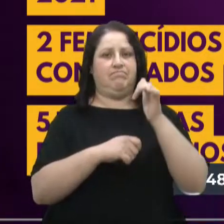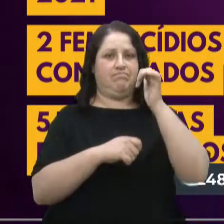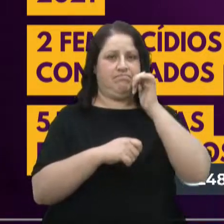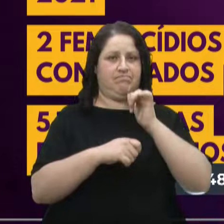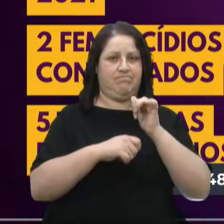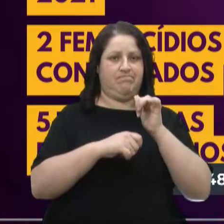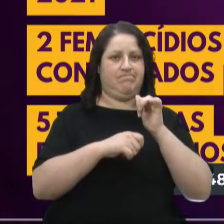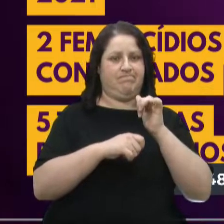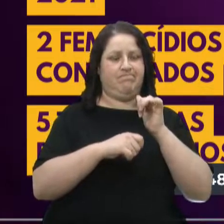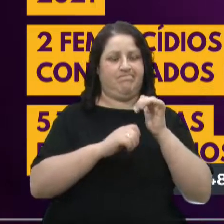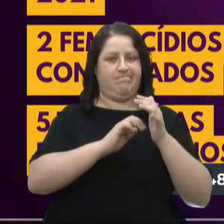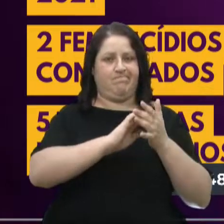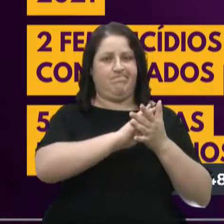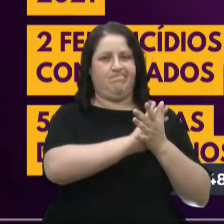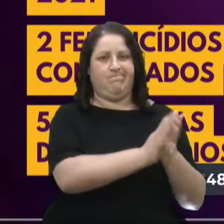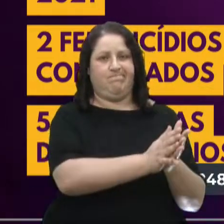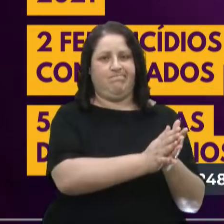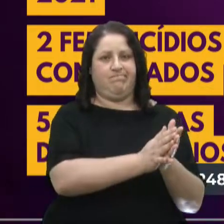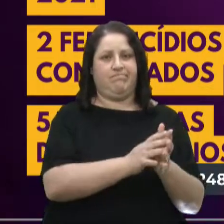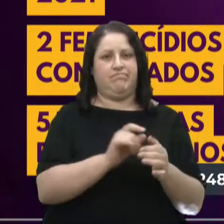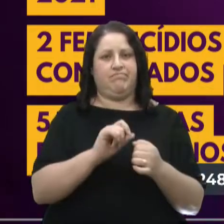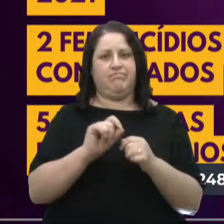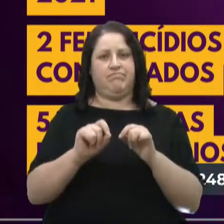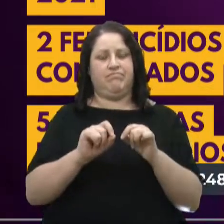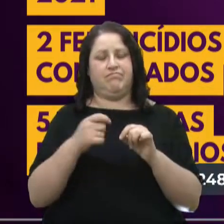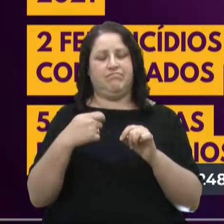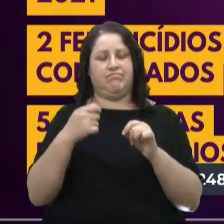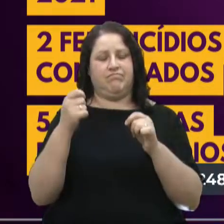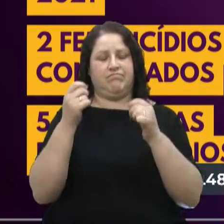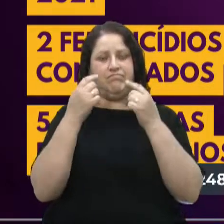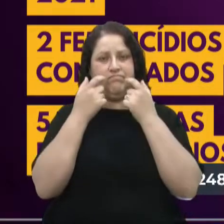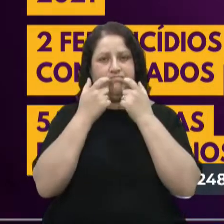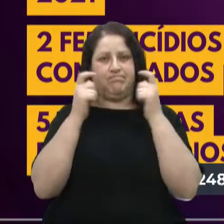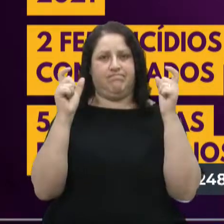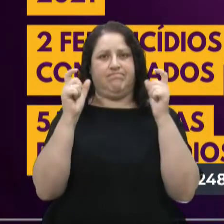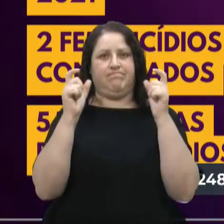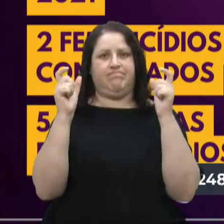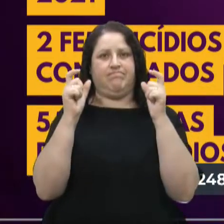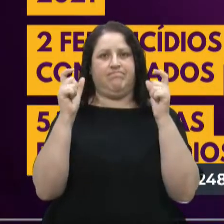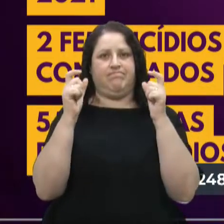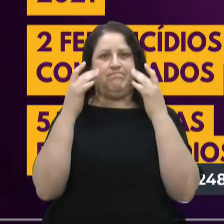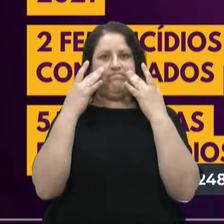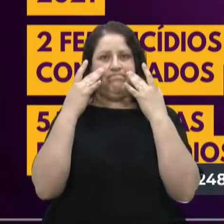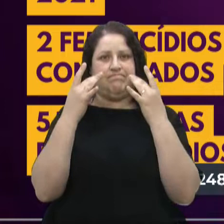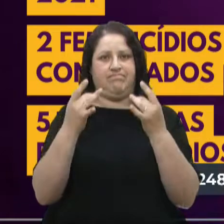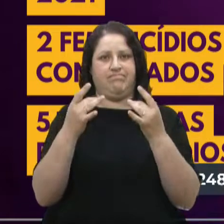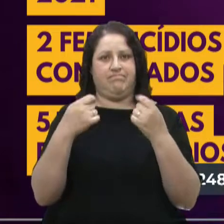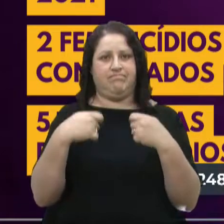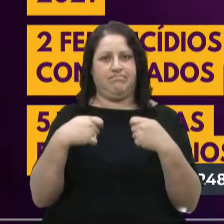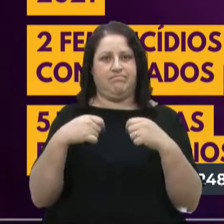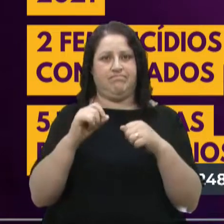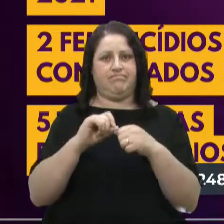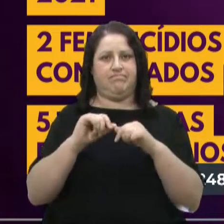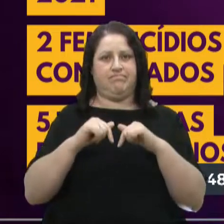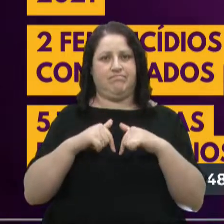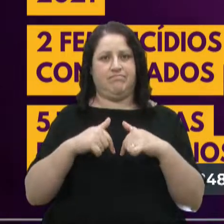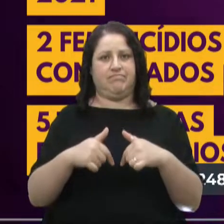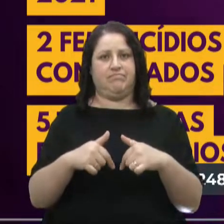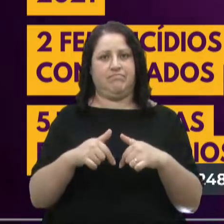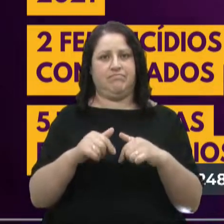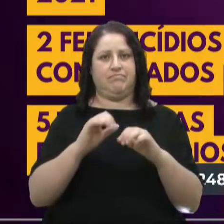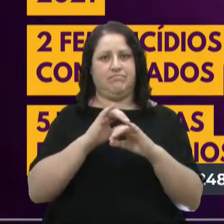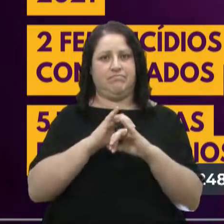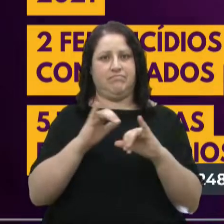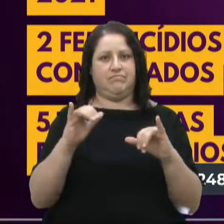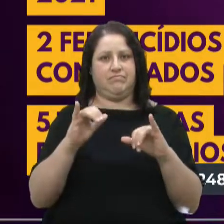com que a gente tenha um alerta, que a gente se dê conta do quanto é importante que a gente faça ações, faça campanhas,